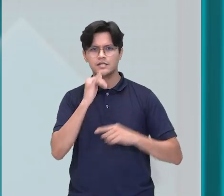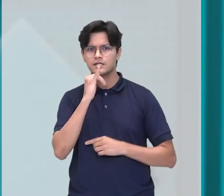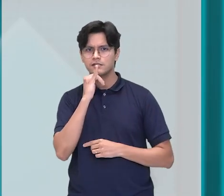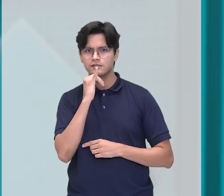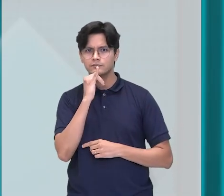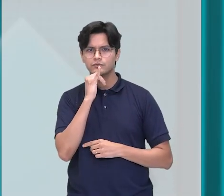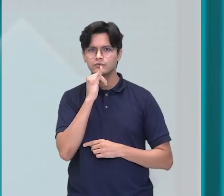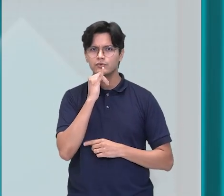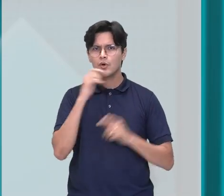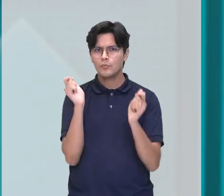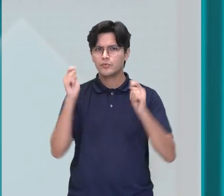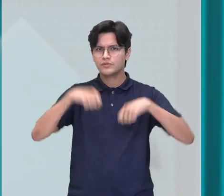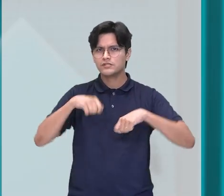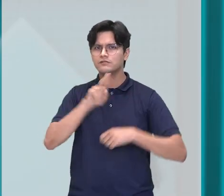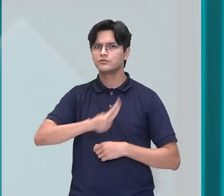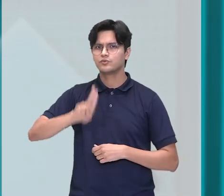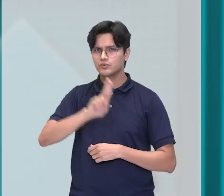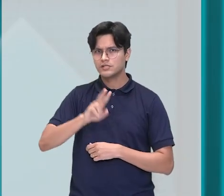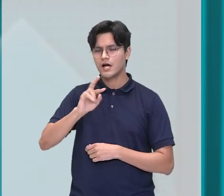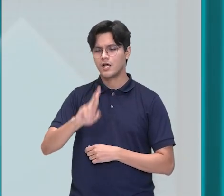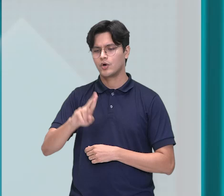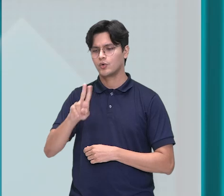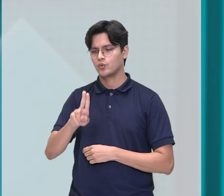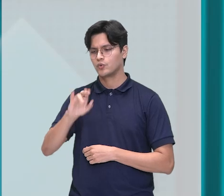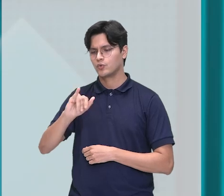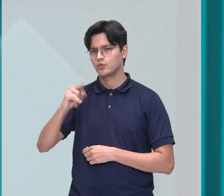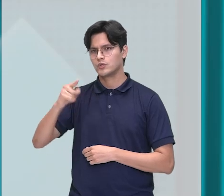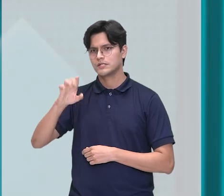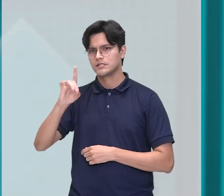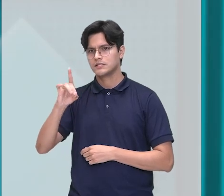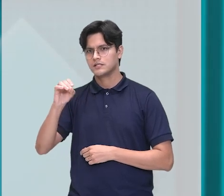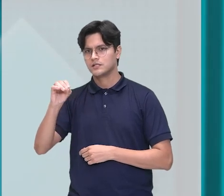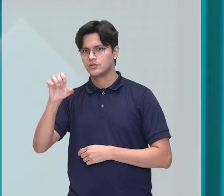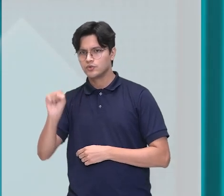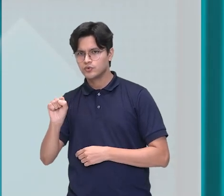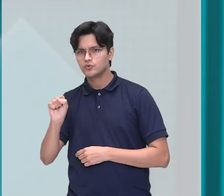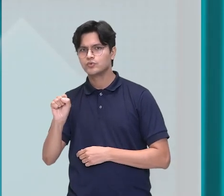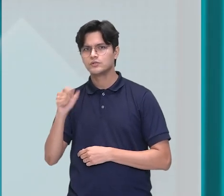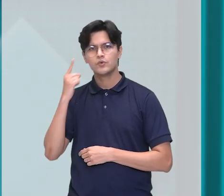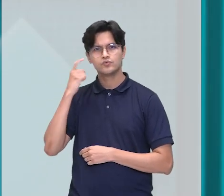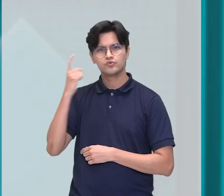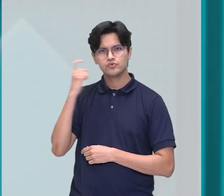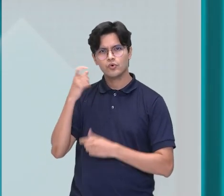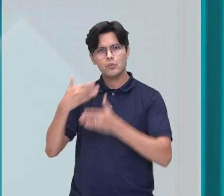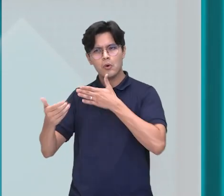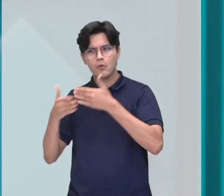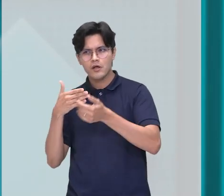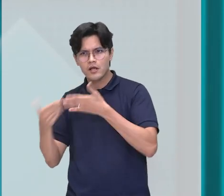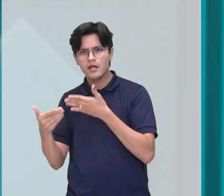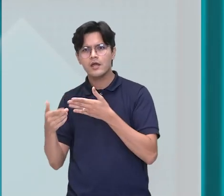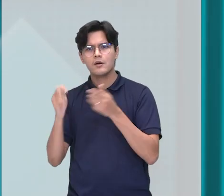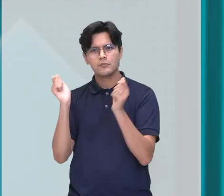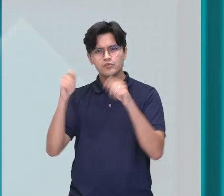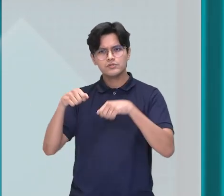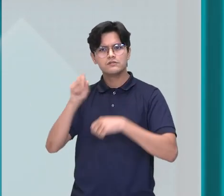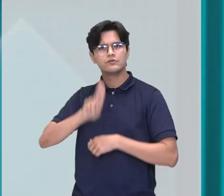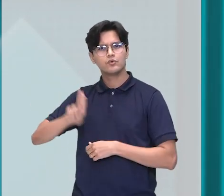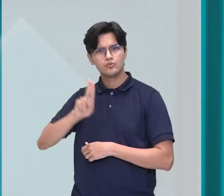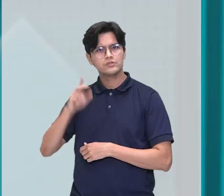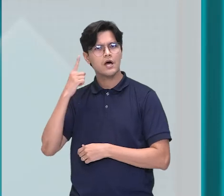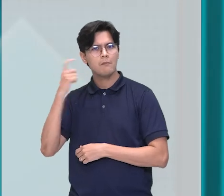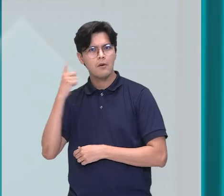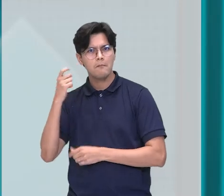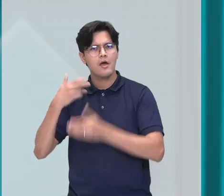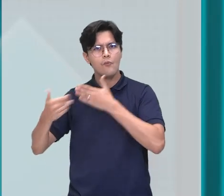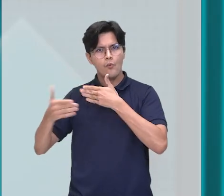Por exemplo, os ruídos de uma cidade, por exemplo, vocês viram vários ruídos de buzina, de